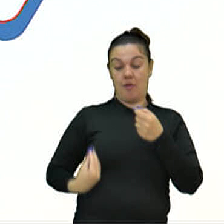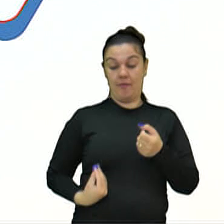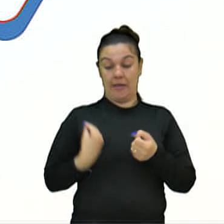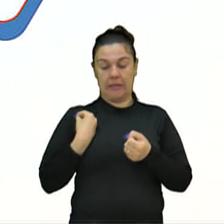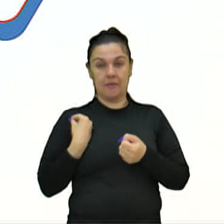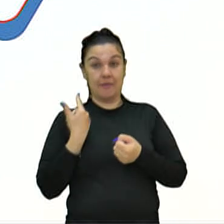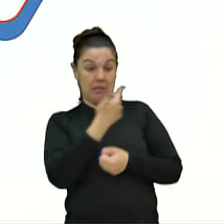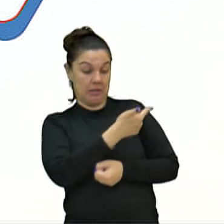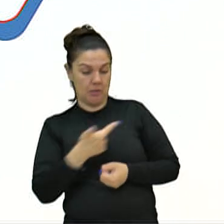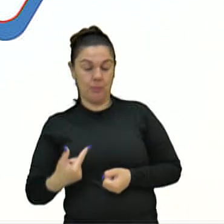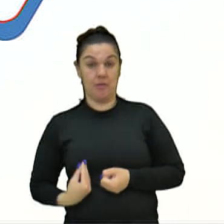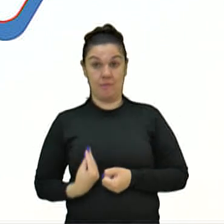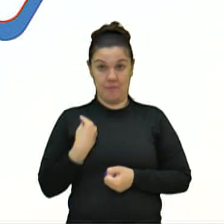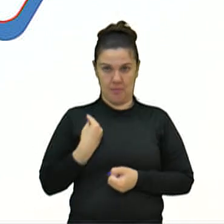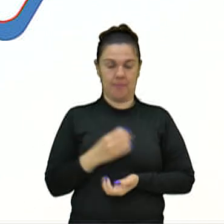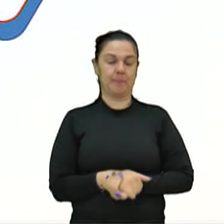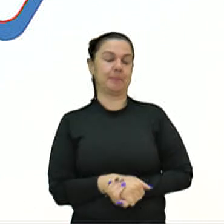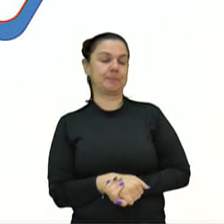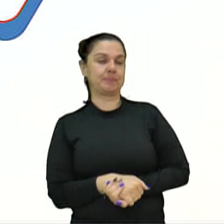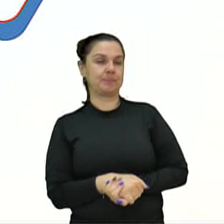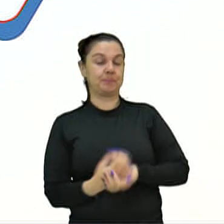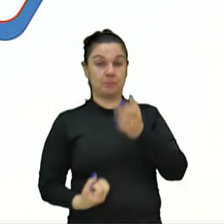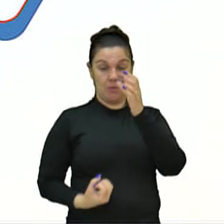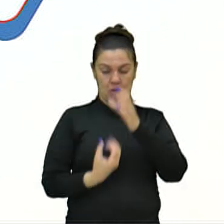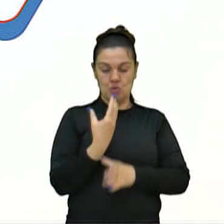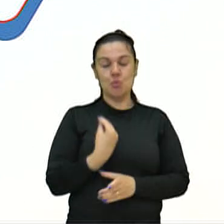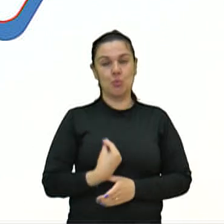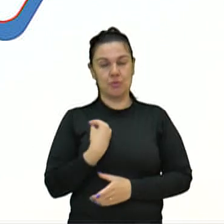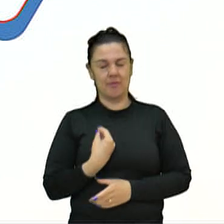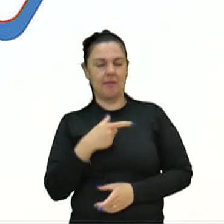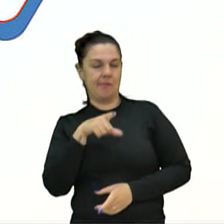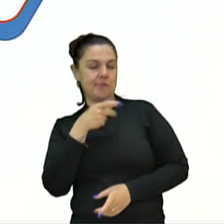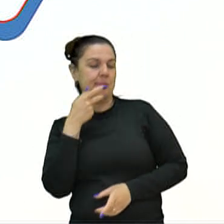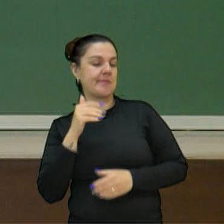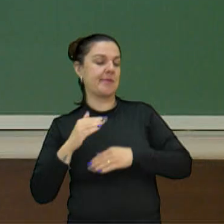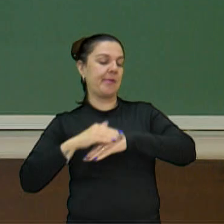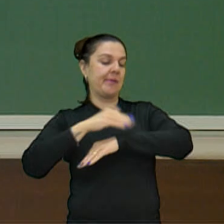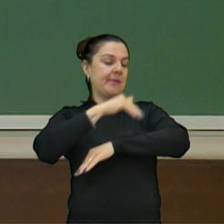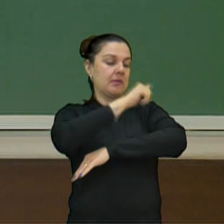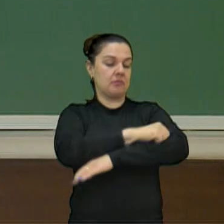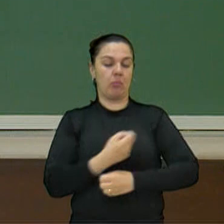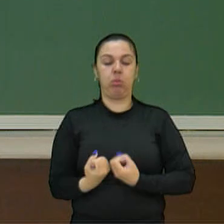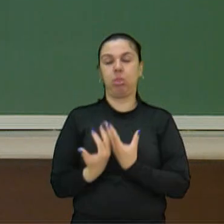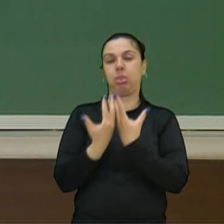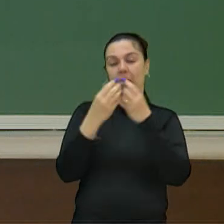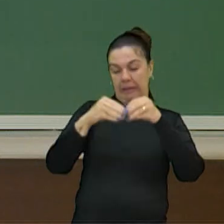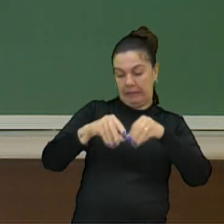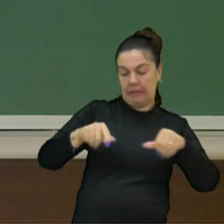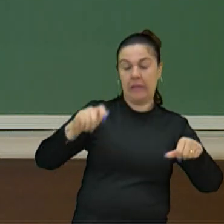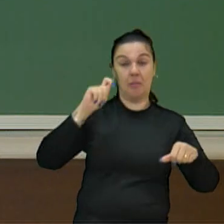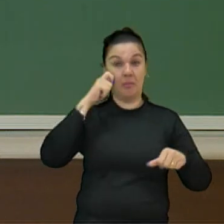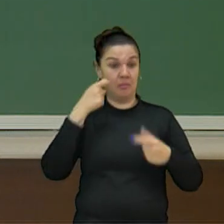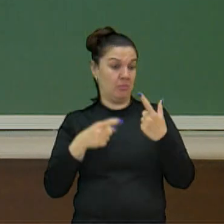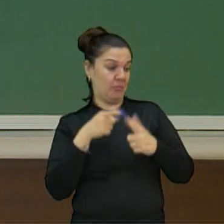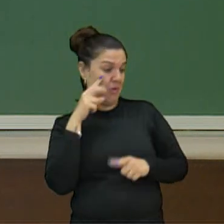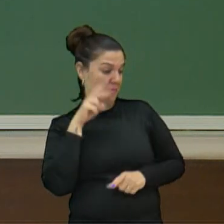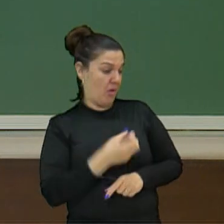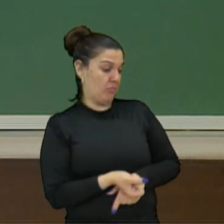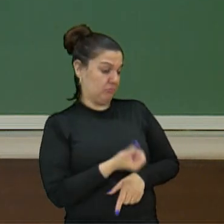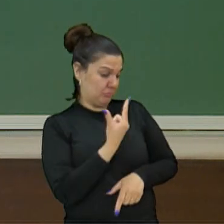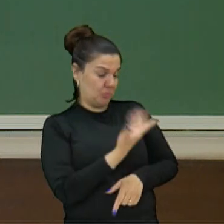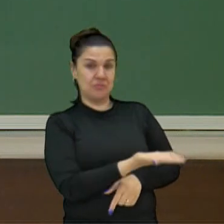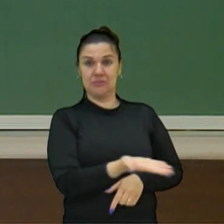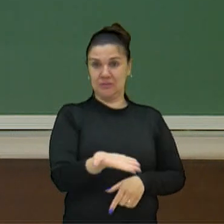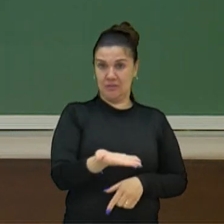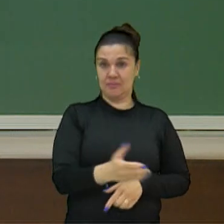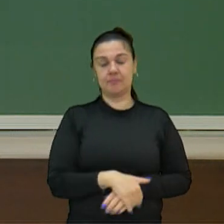de coisa inanimada, tá? Tinha até sapo que nascia da lama, né? Umas coisas assim, porque eles viam acontecendo e achavam que era aquilo.